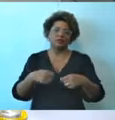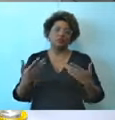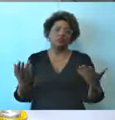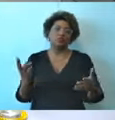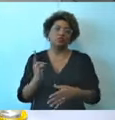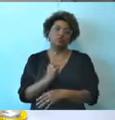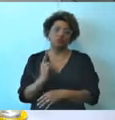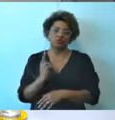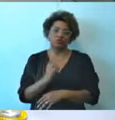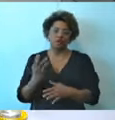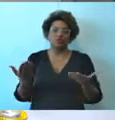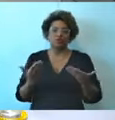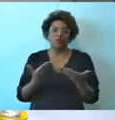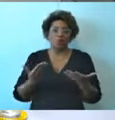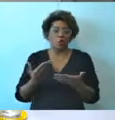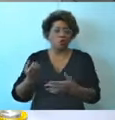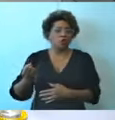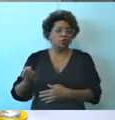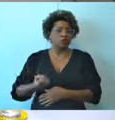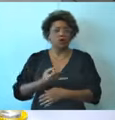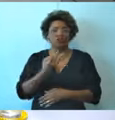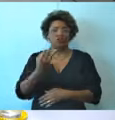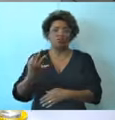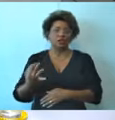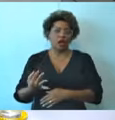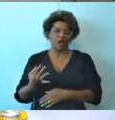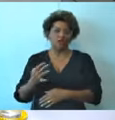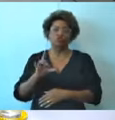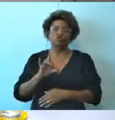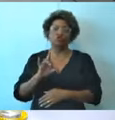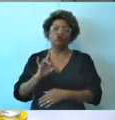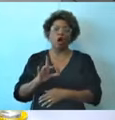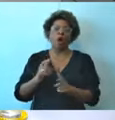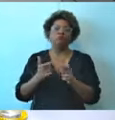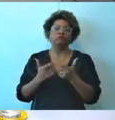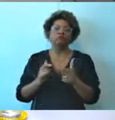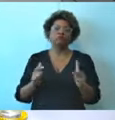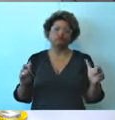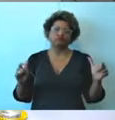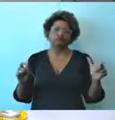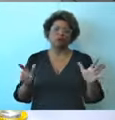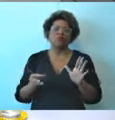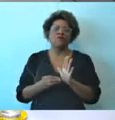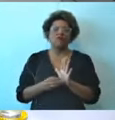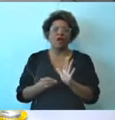Hoje, os números só aumentam, como eu disse, a falta que